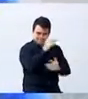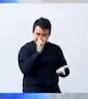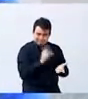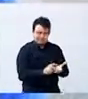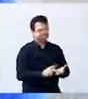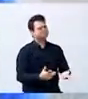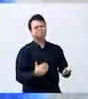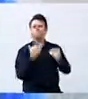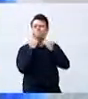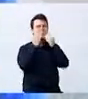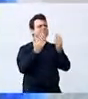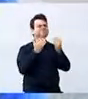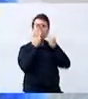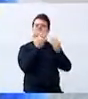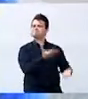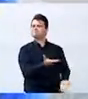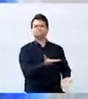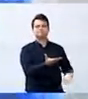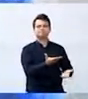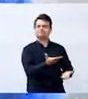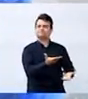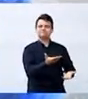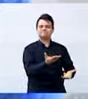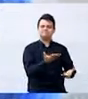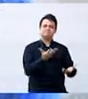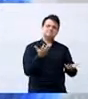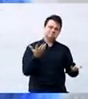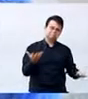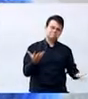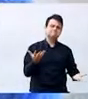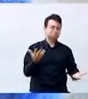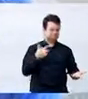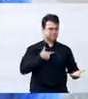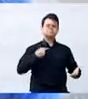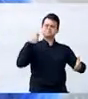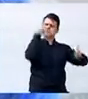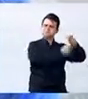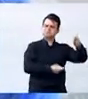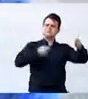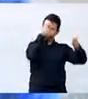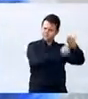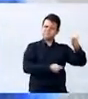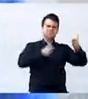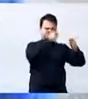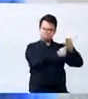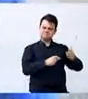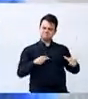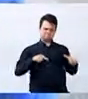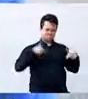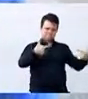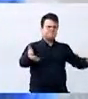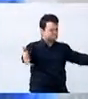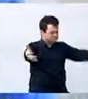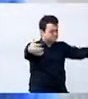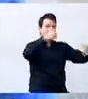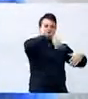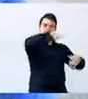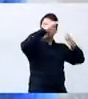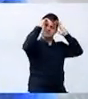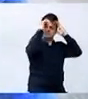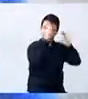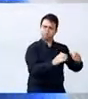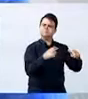ali? Você não tem, entendeu? E eu brigo sim, e vamos fazer, vamos